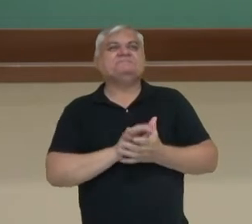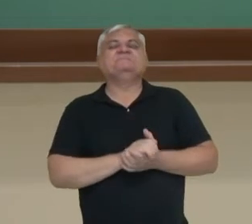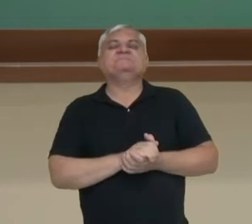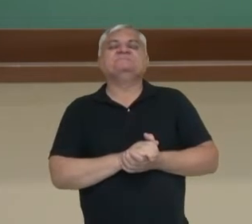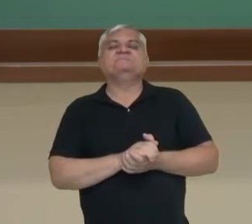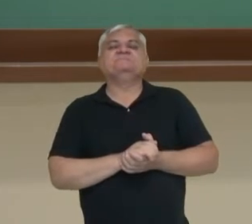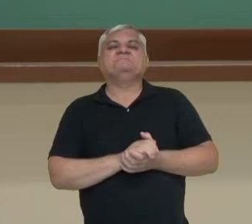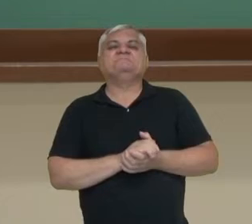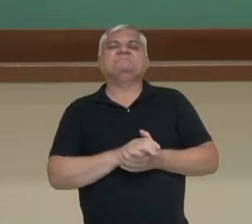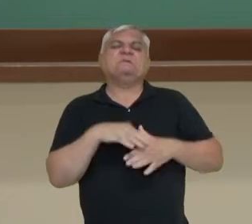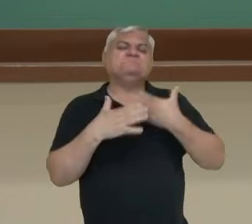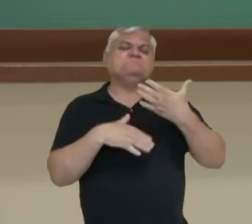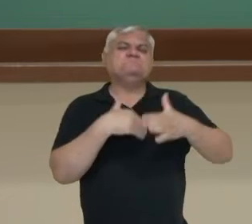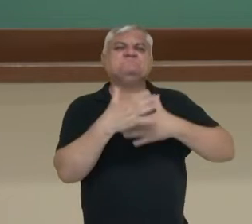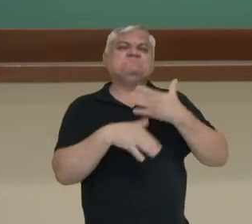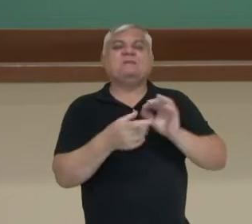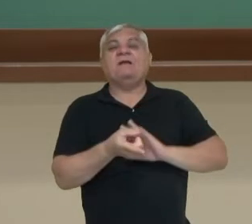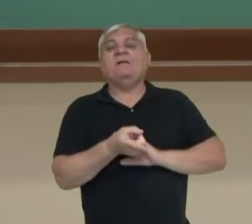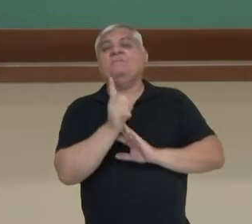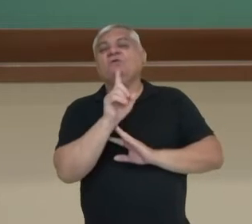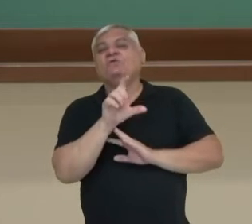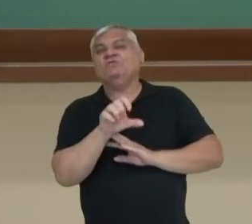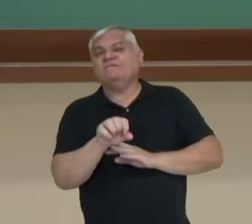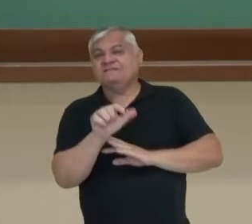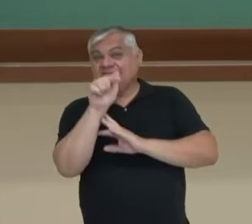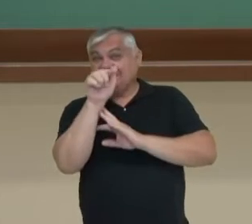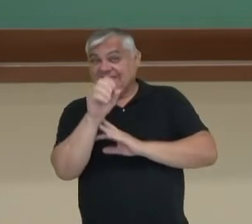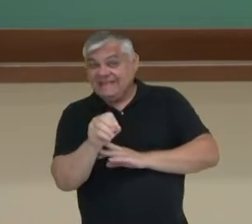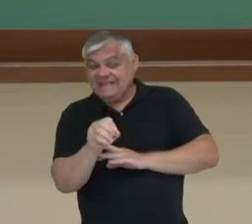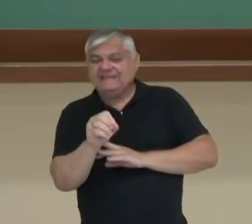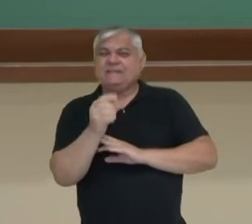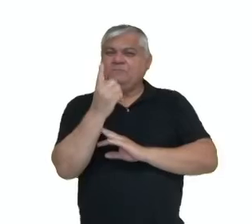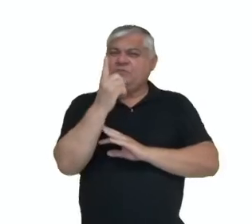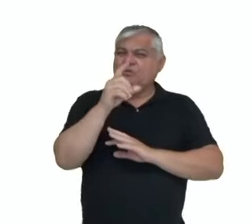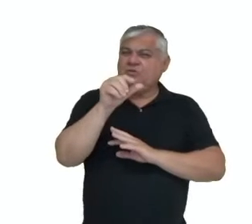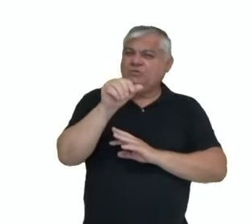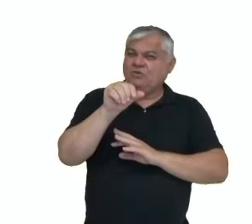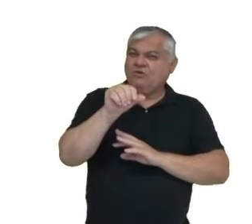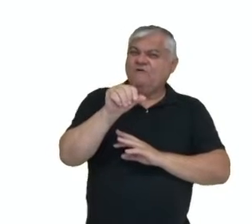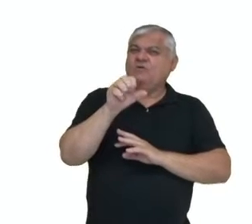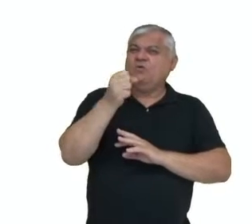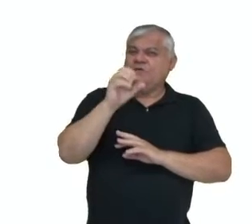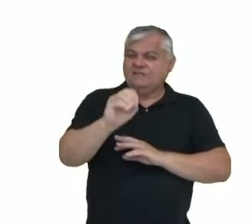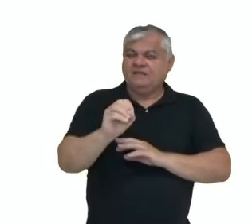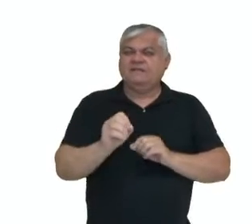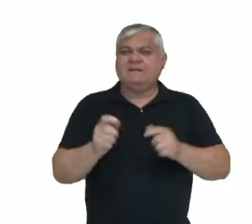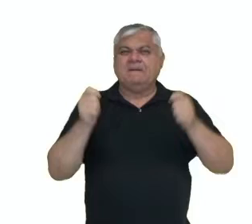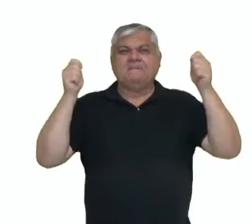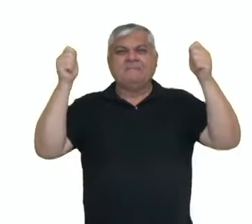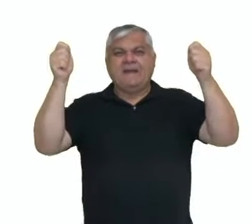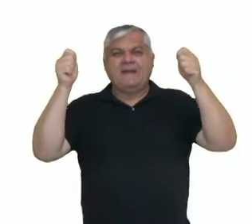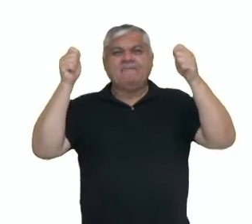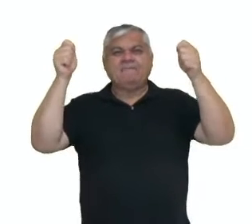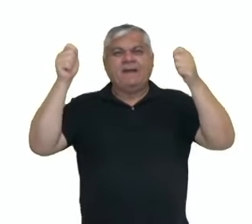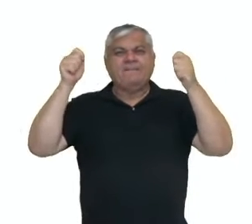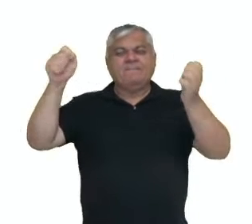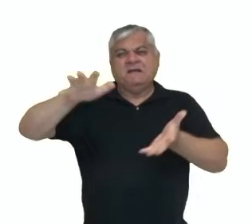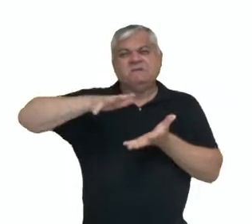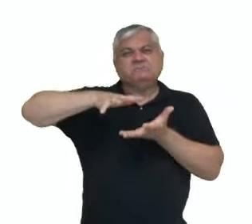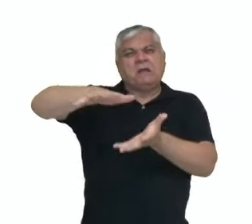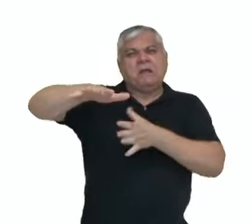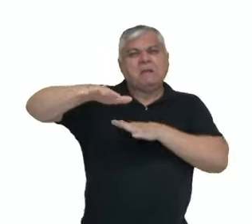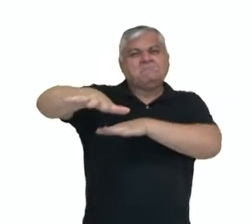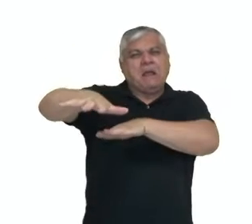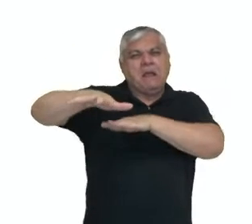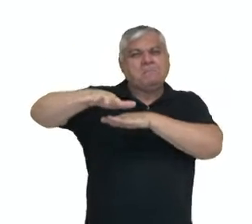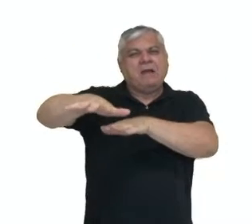no final dos anos 1970 e início dos anos 1980, foram marcados por grandes manifestações pela volta da democracia no